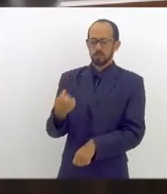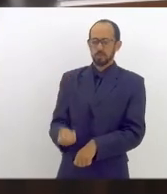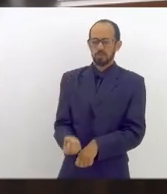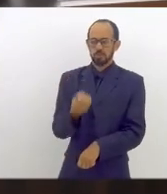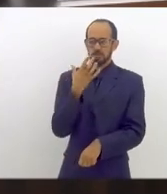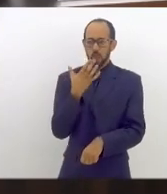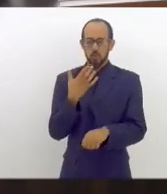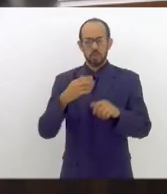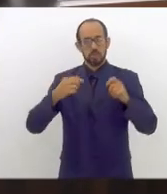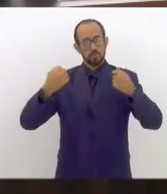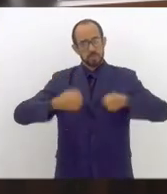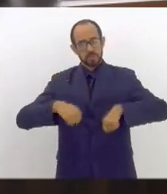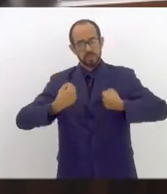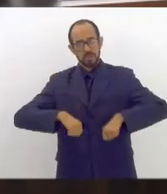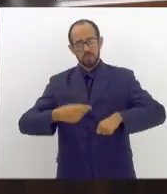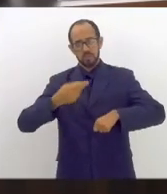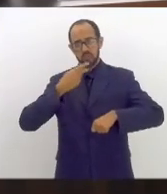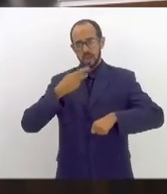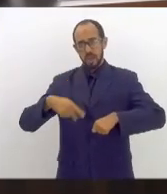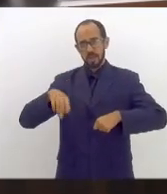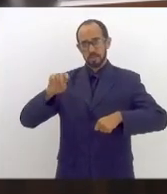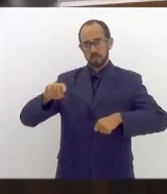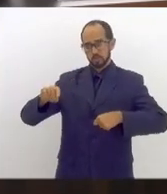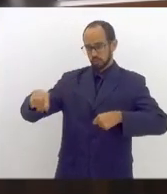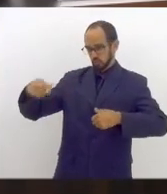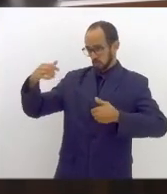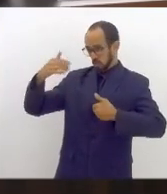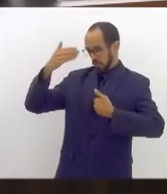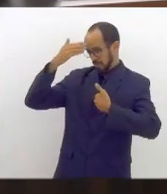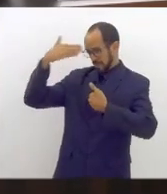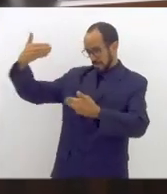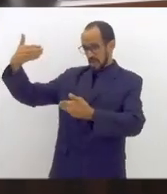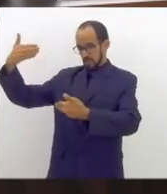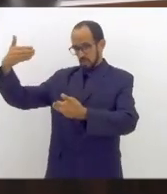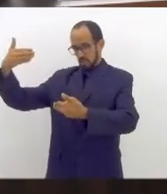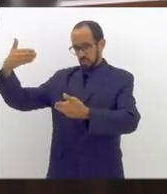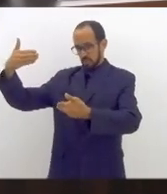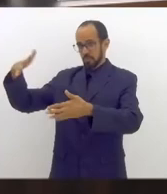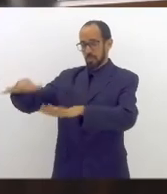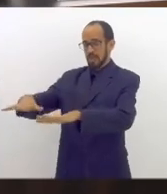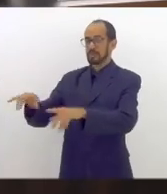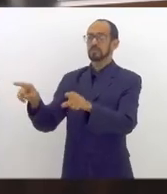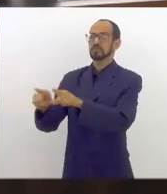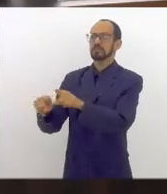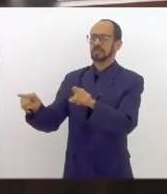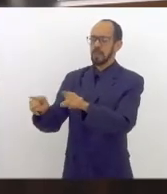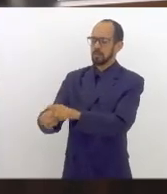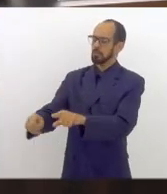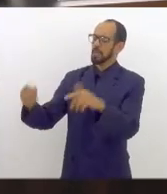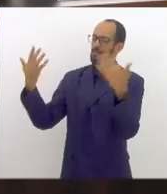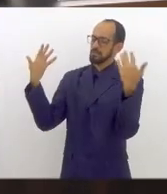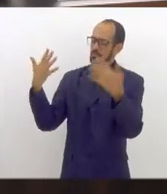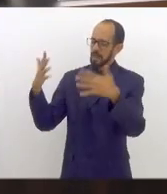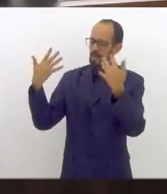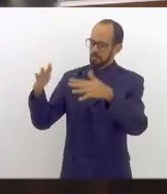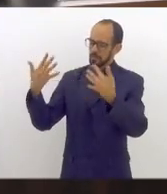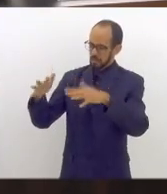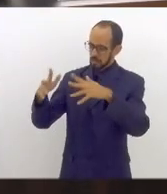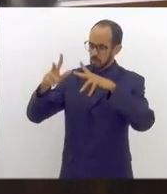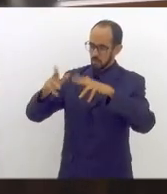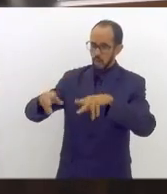dizer aqui é que sou grato a vossa excelência e também lhe parabenizo como todos aqui da mesa fizeram